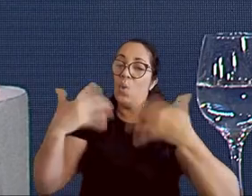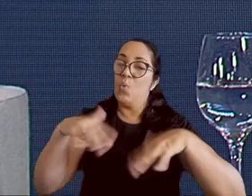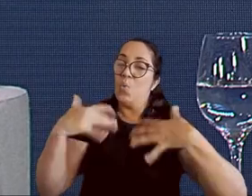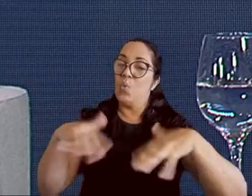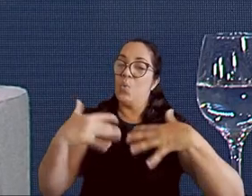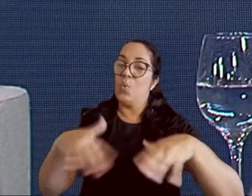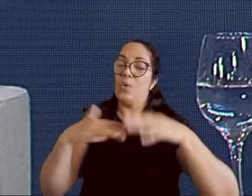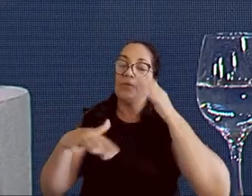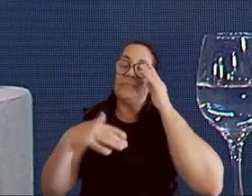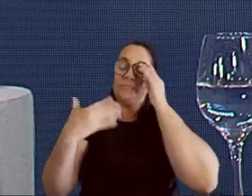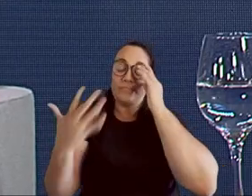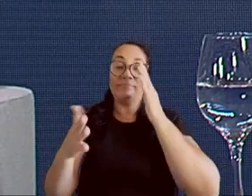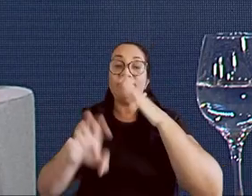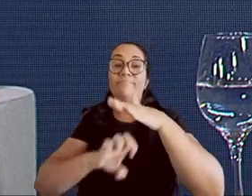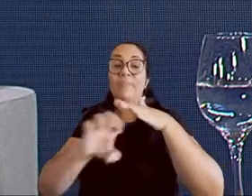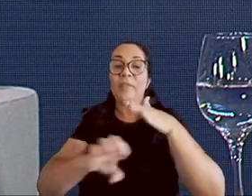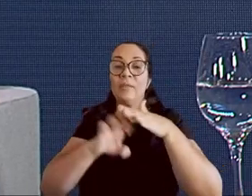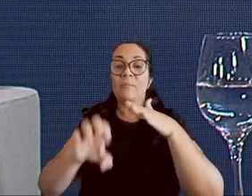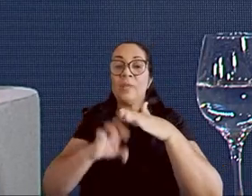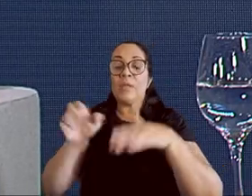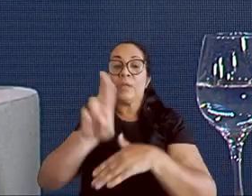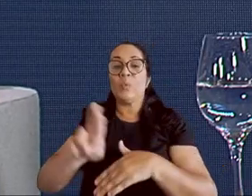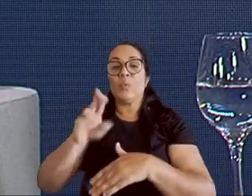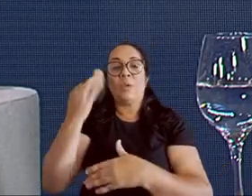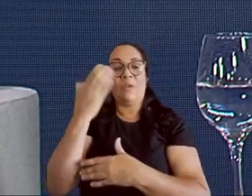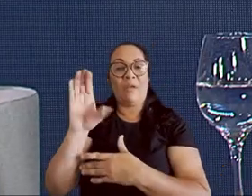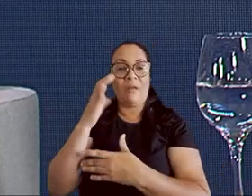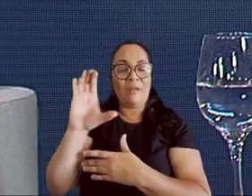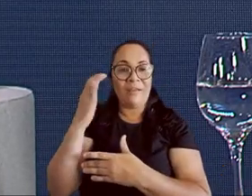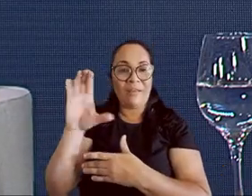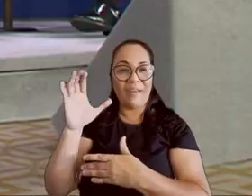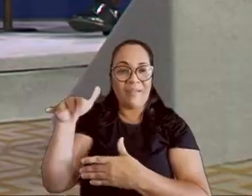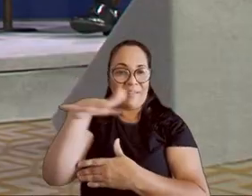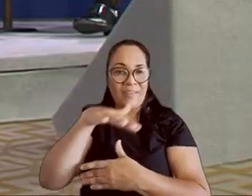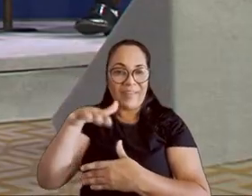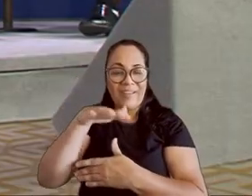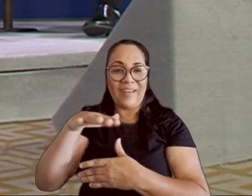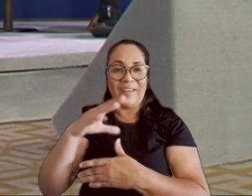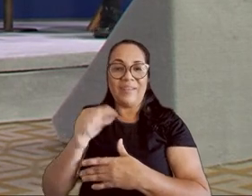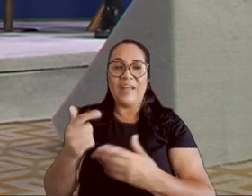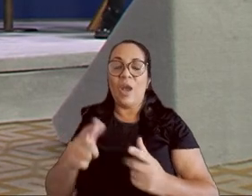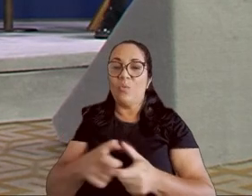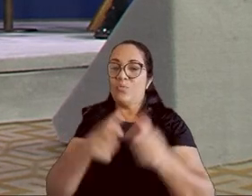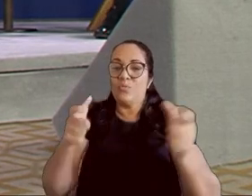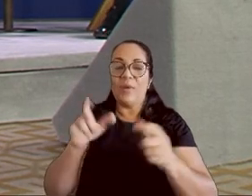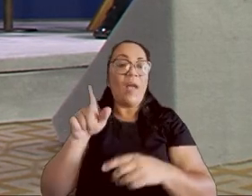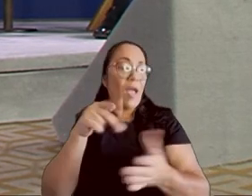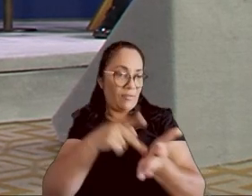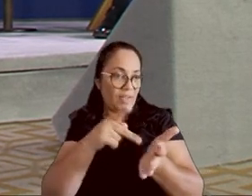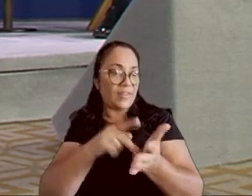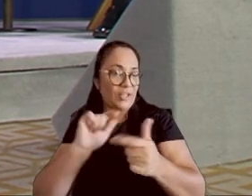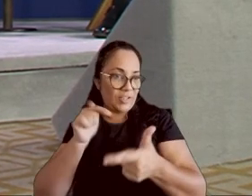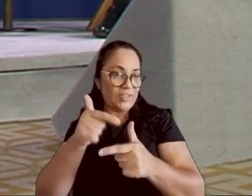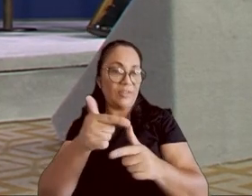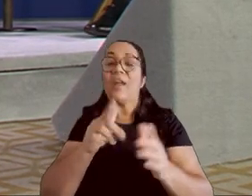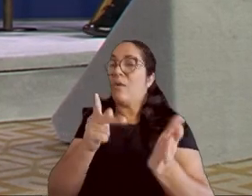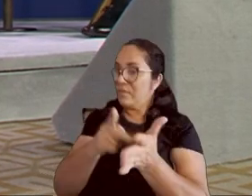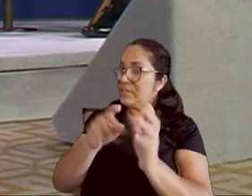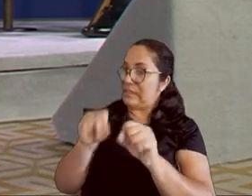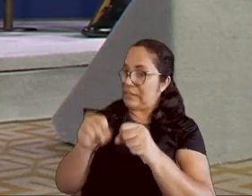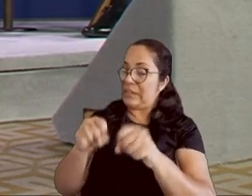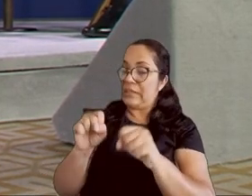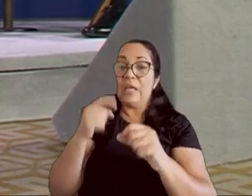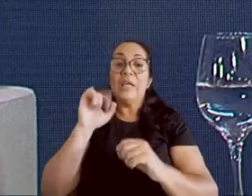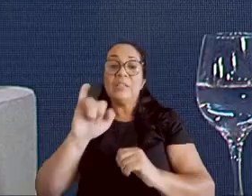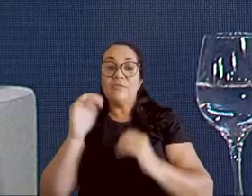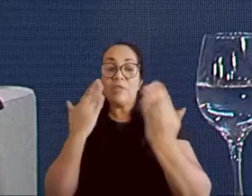são empresas muito sólidas né são empresas muito conservadora muito quando a gente compara com qualquer mercado